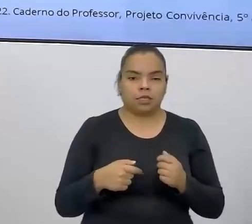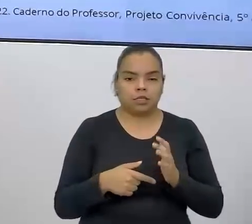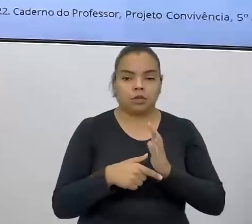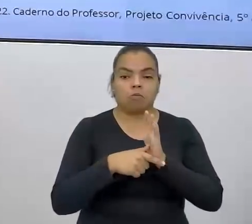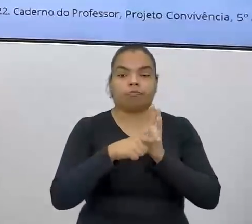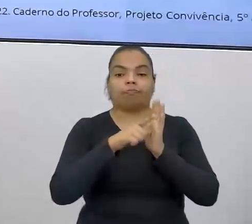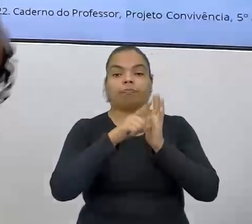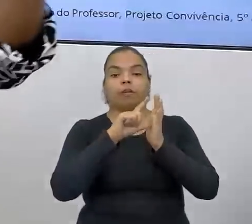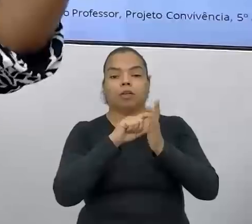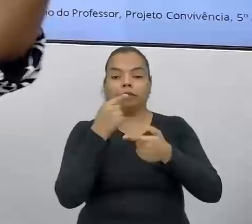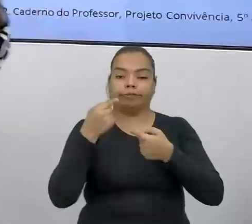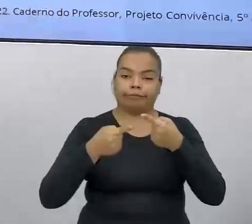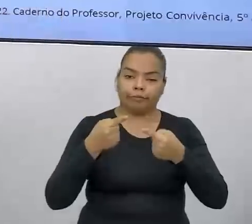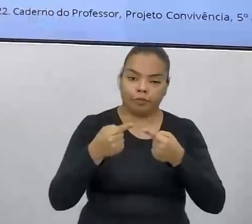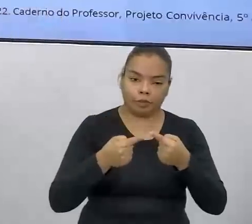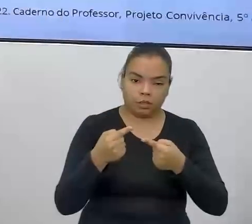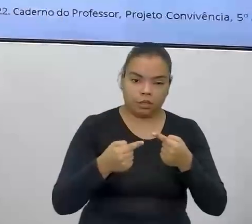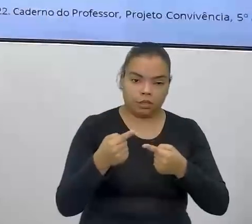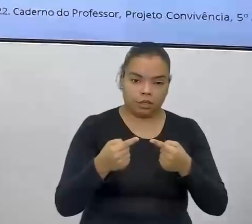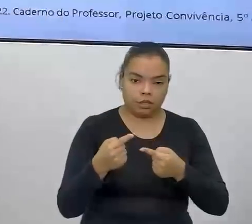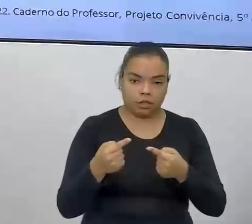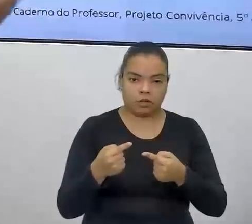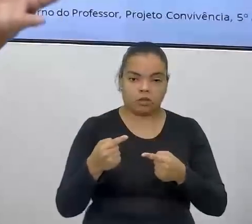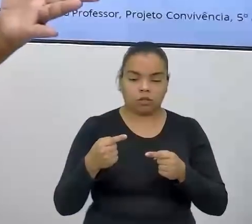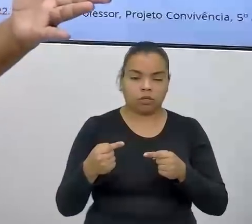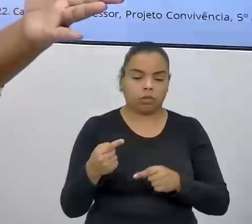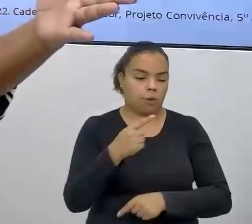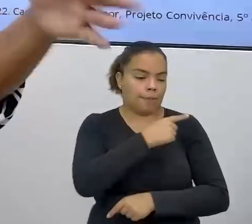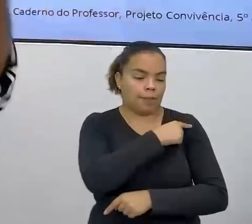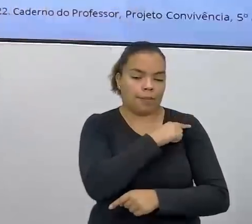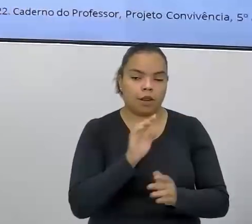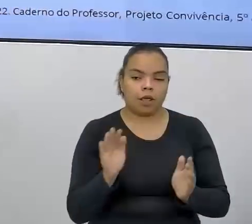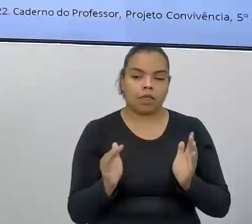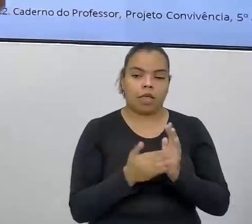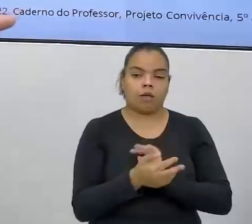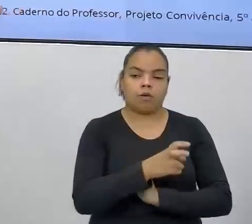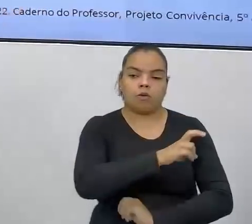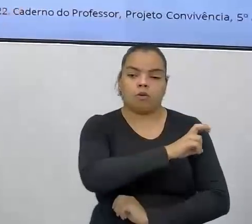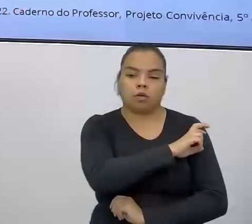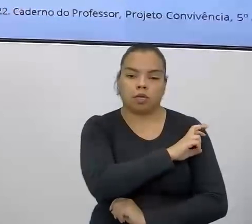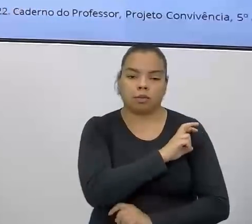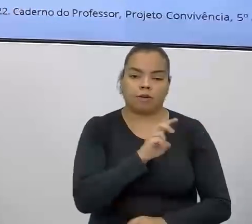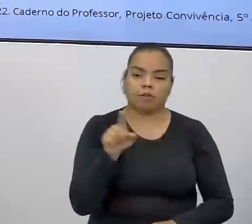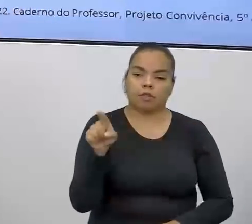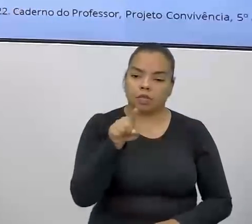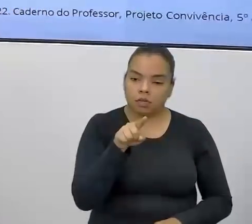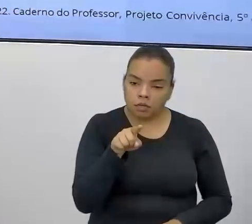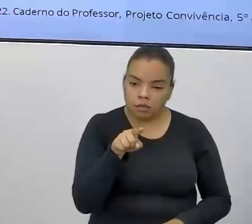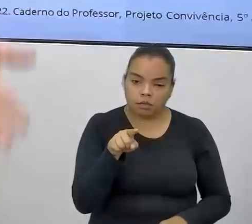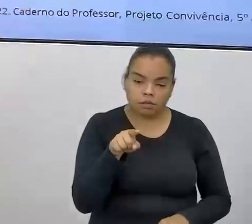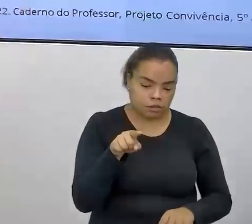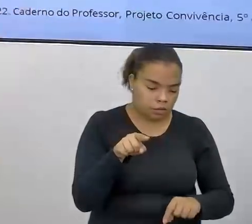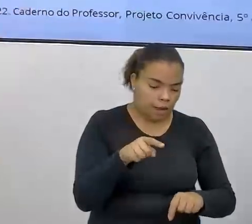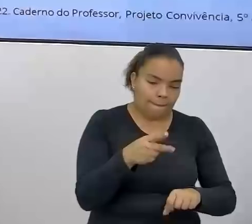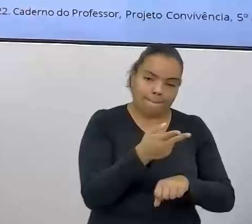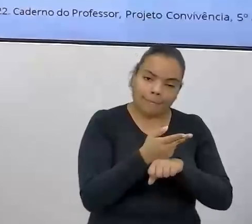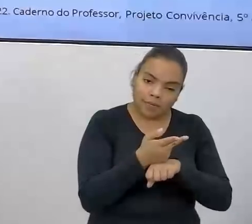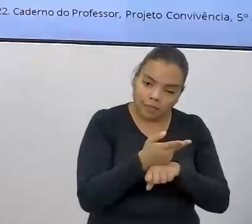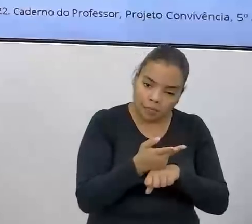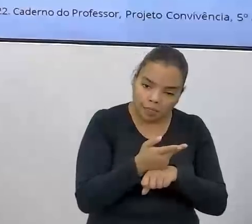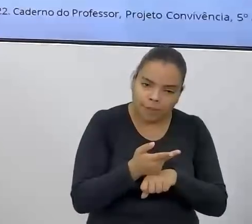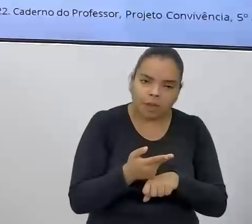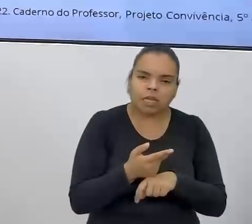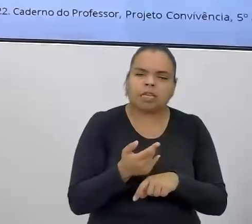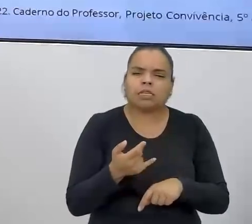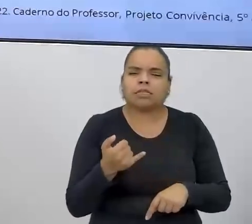trazendo para vocês o desenho do primeiro ao quinto ano, para que vocês tenham condições de pesquisar e, se sentir a necessidade, voltar. Por que